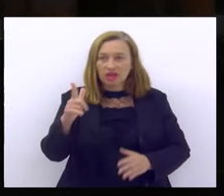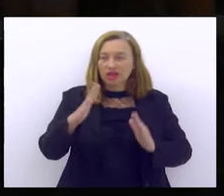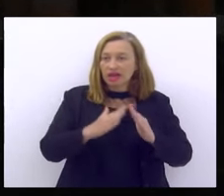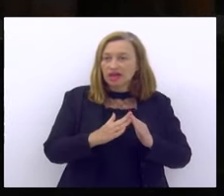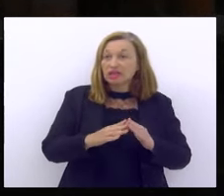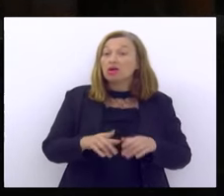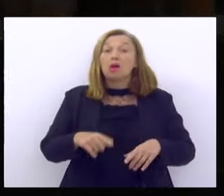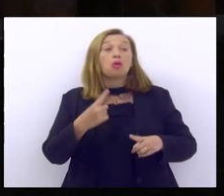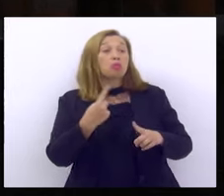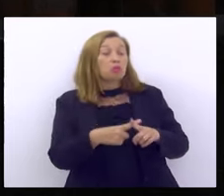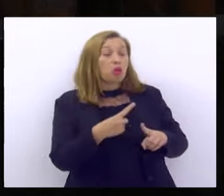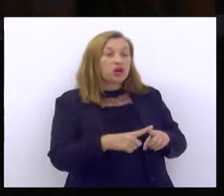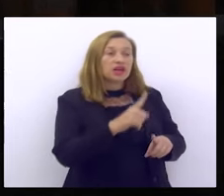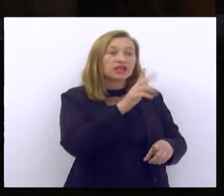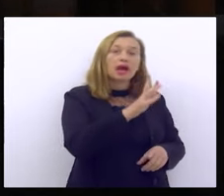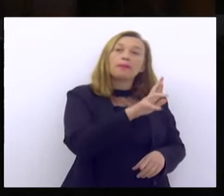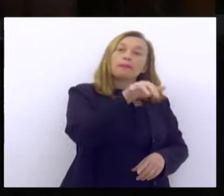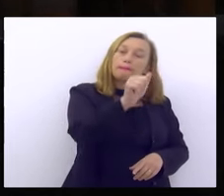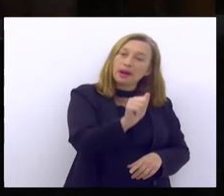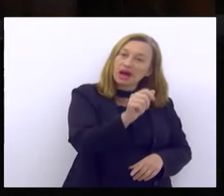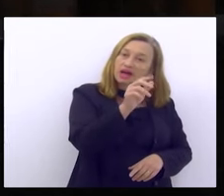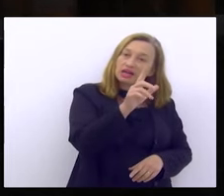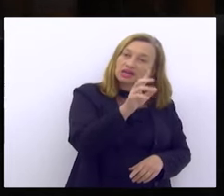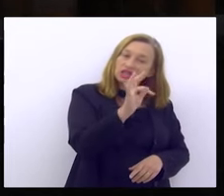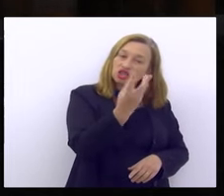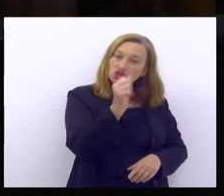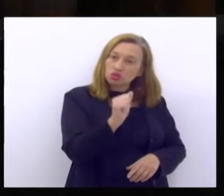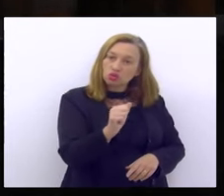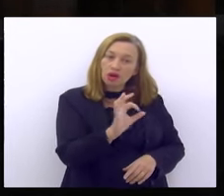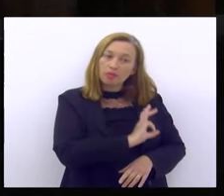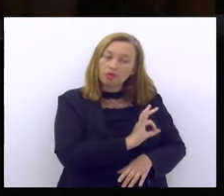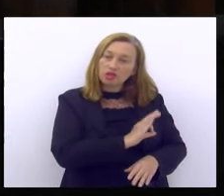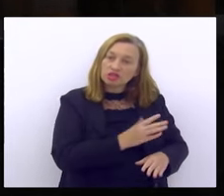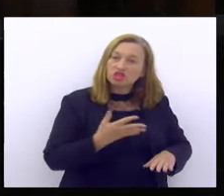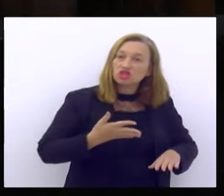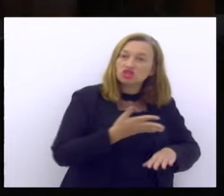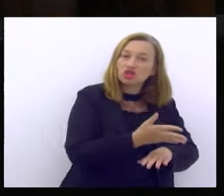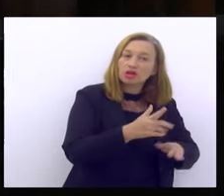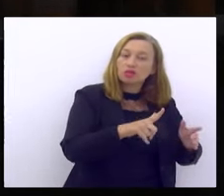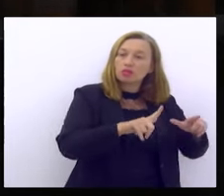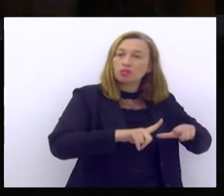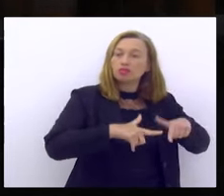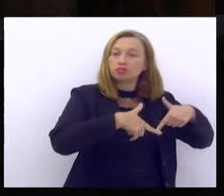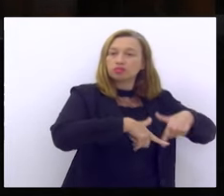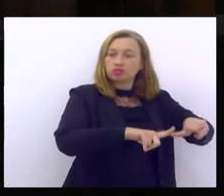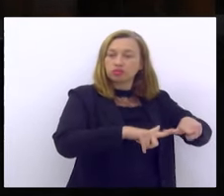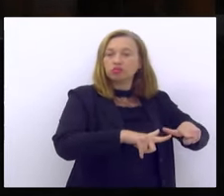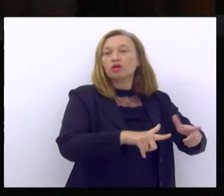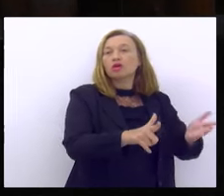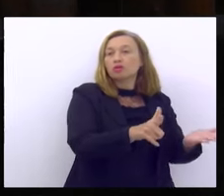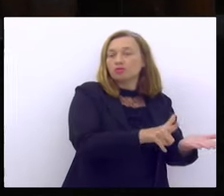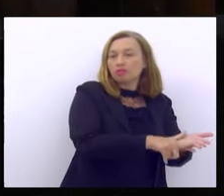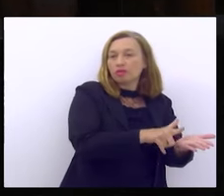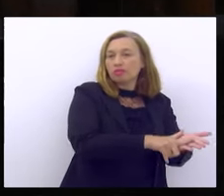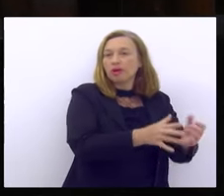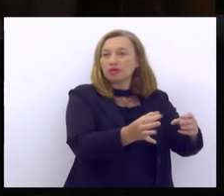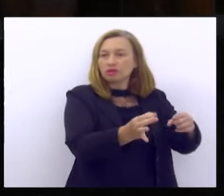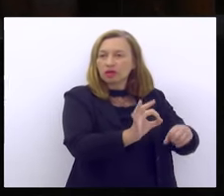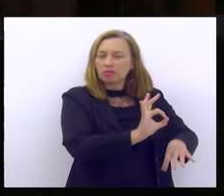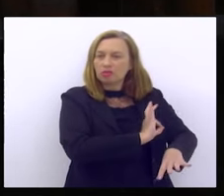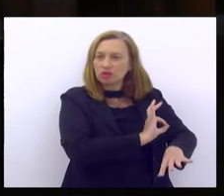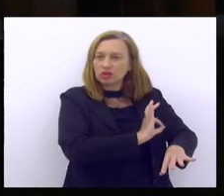da Tijuca a polícia chega com mandado, chega com protocolos de atuação, chega com